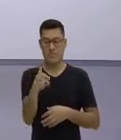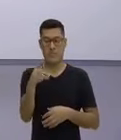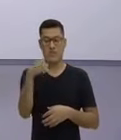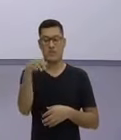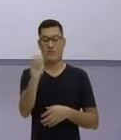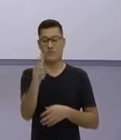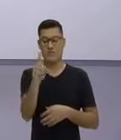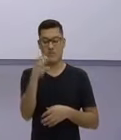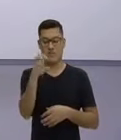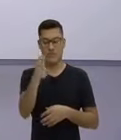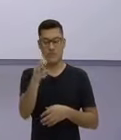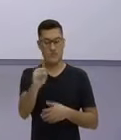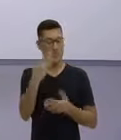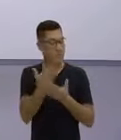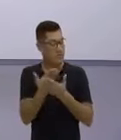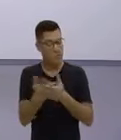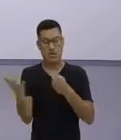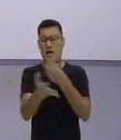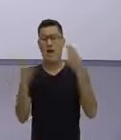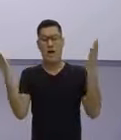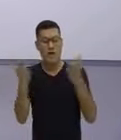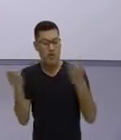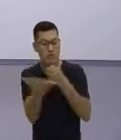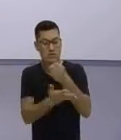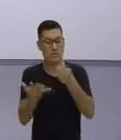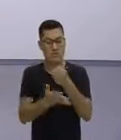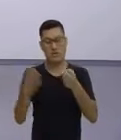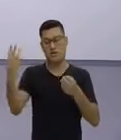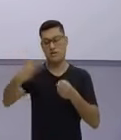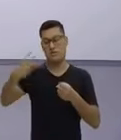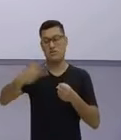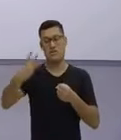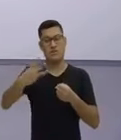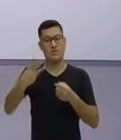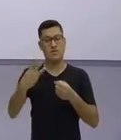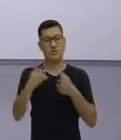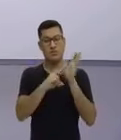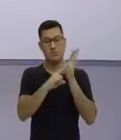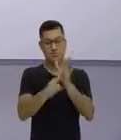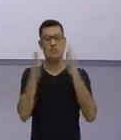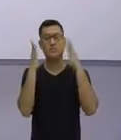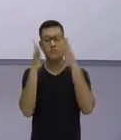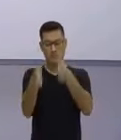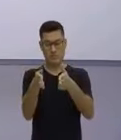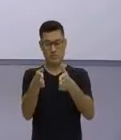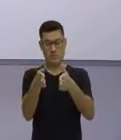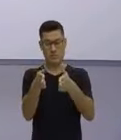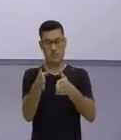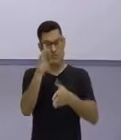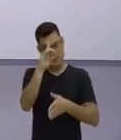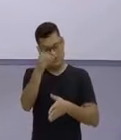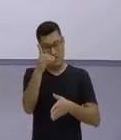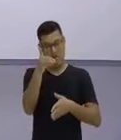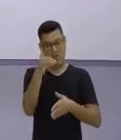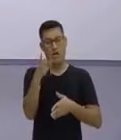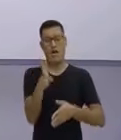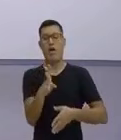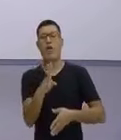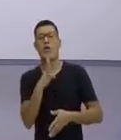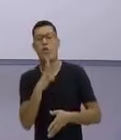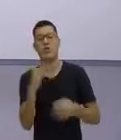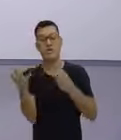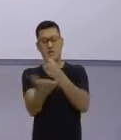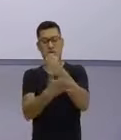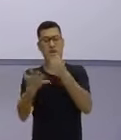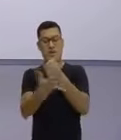que a gente utilizou muito a base 2 e agora vocês viram uma base 3. Uma aí, base 3 para diferenciar. Tá? Mas justamente essa ideia de conhecer a potência,